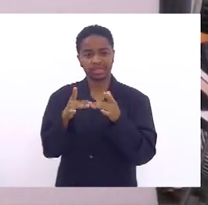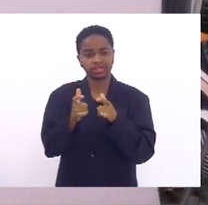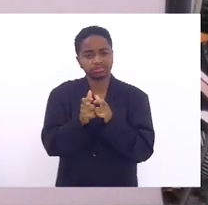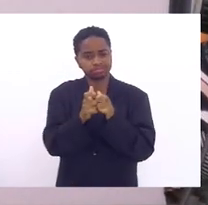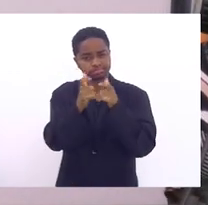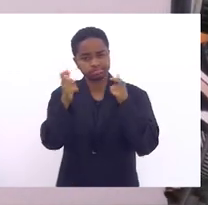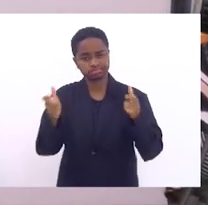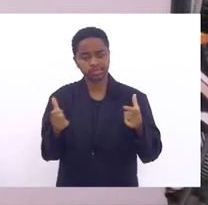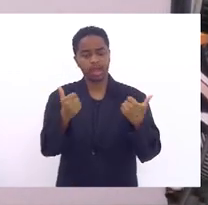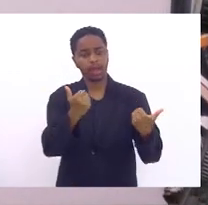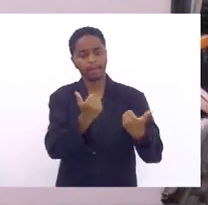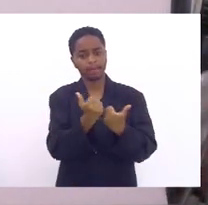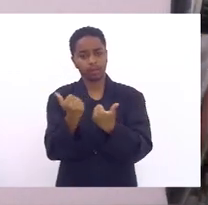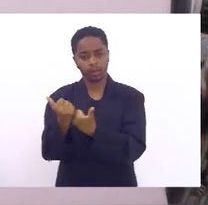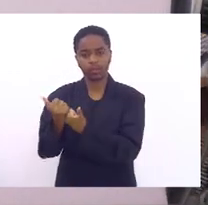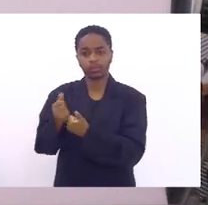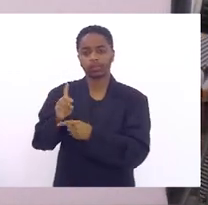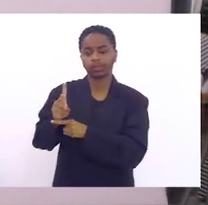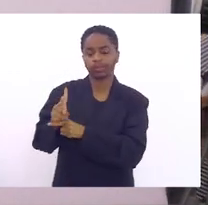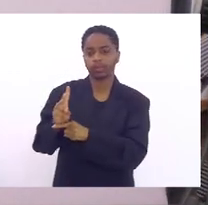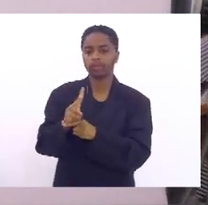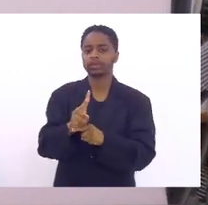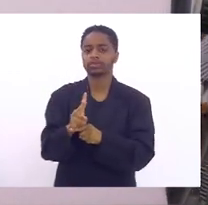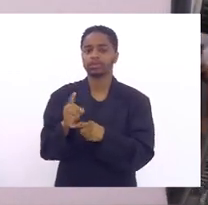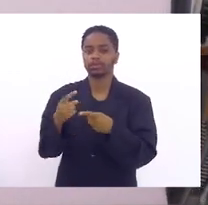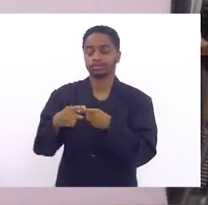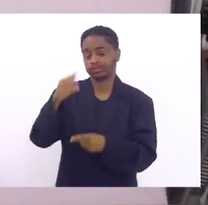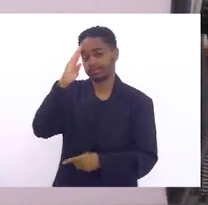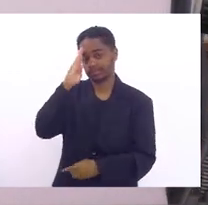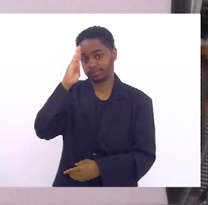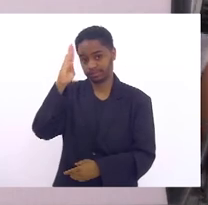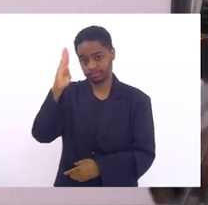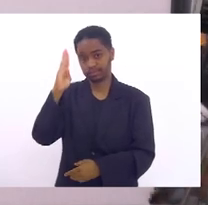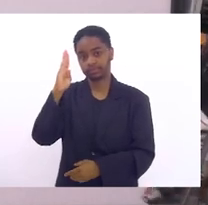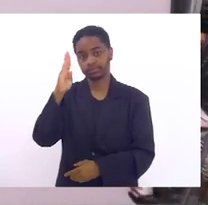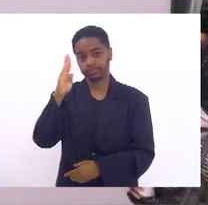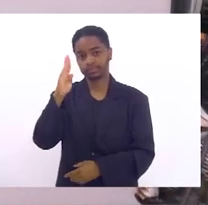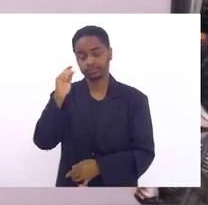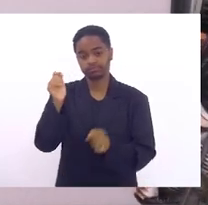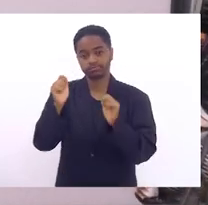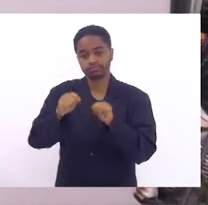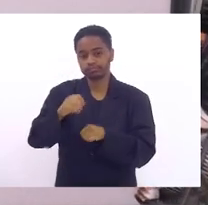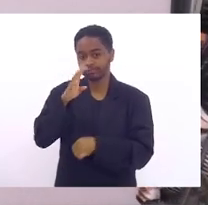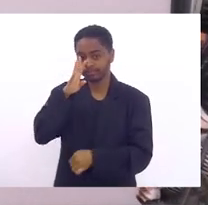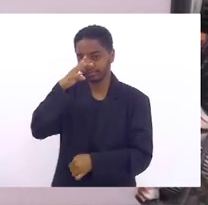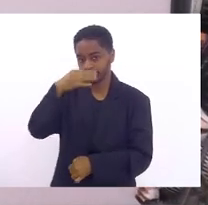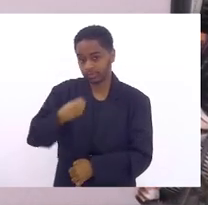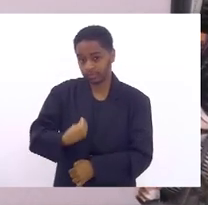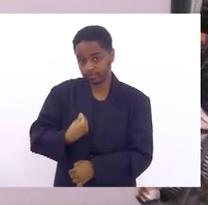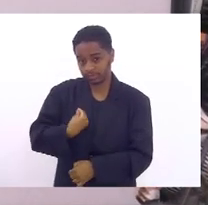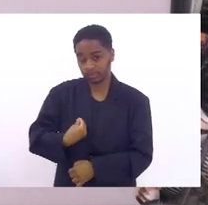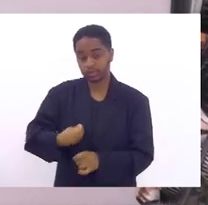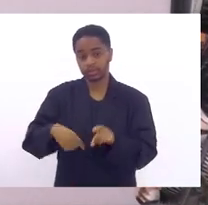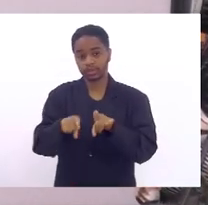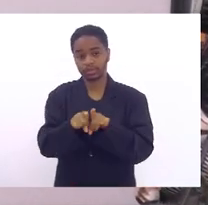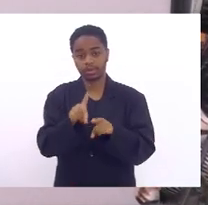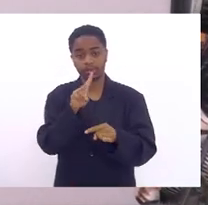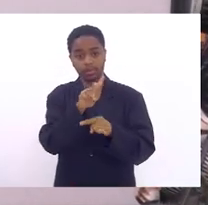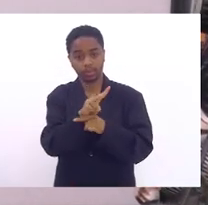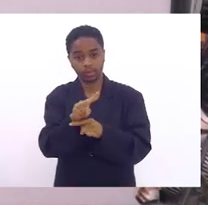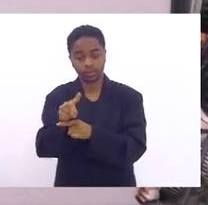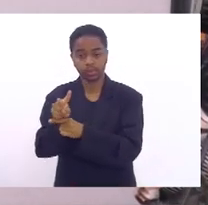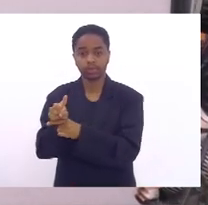e de apoio de proteção que é fundamental para sobrevivência pra proteção